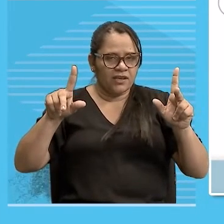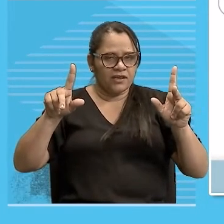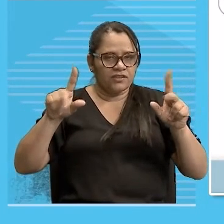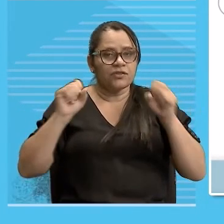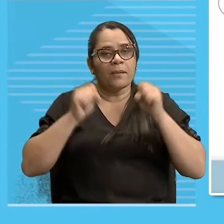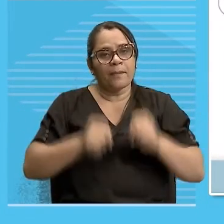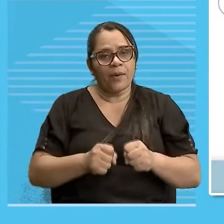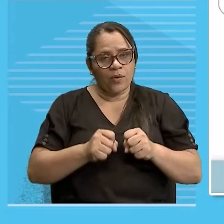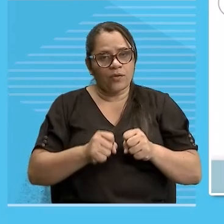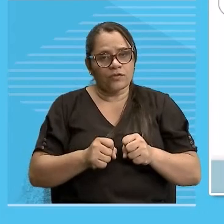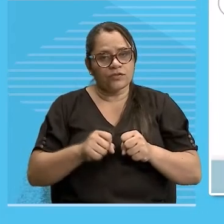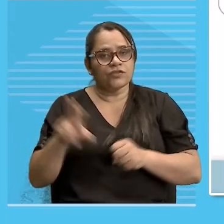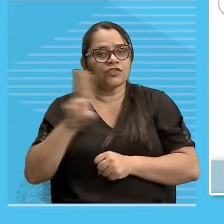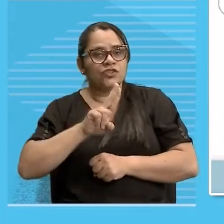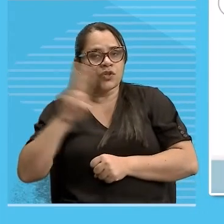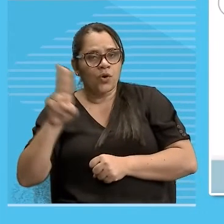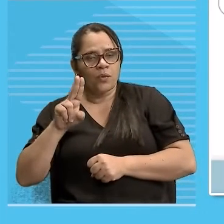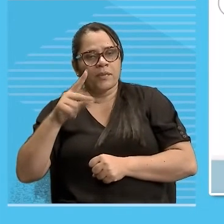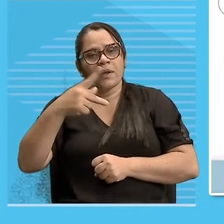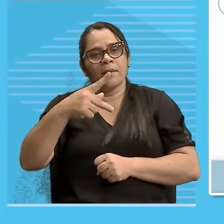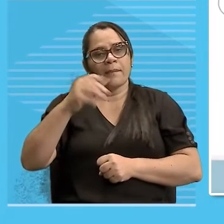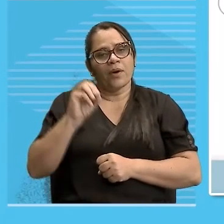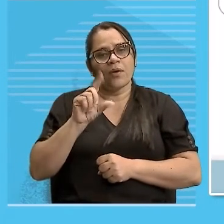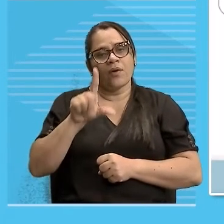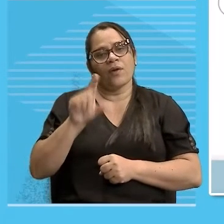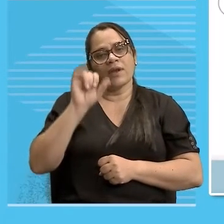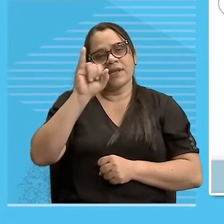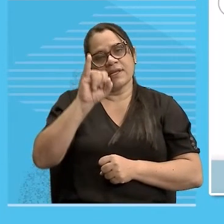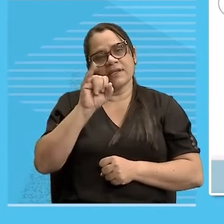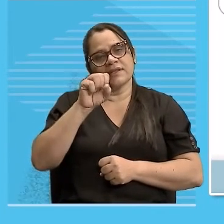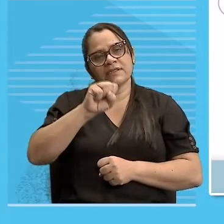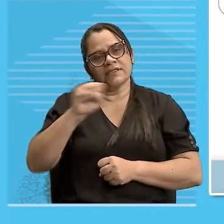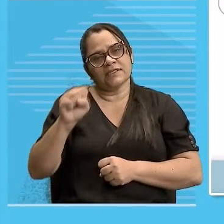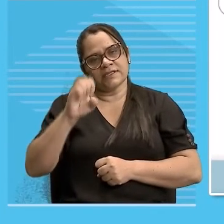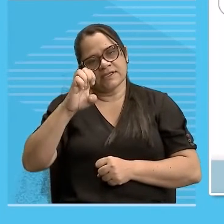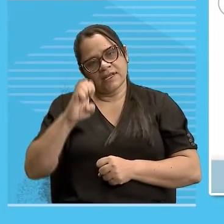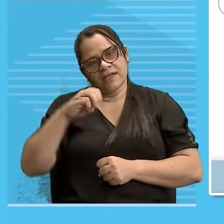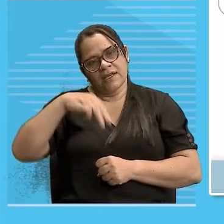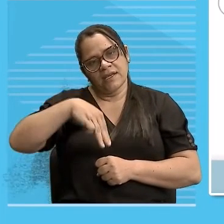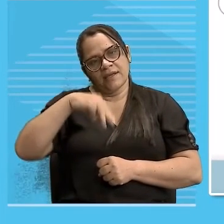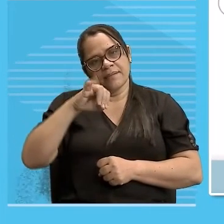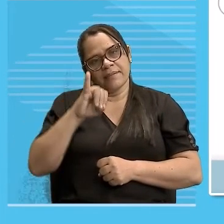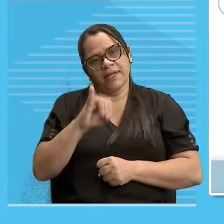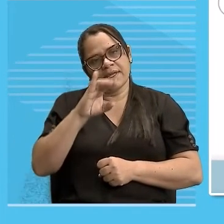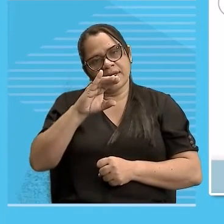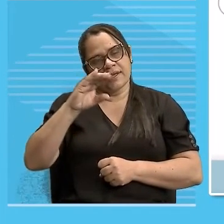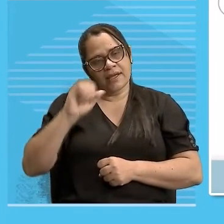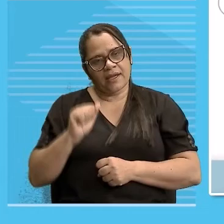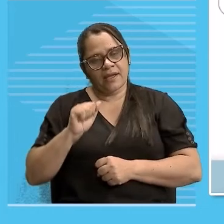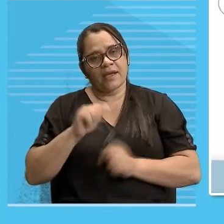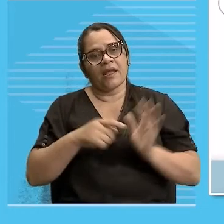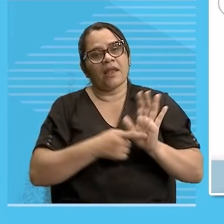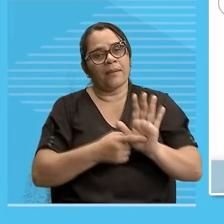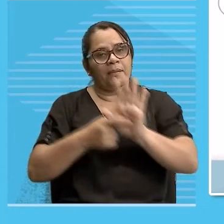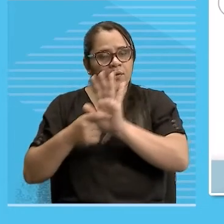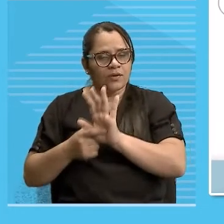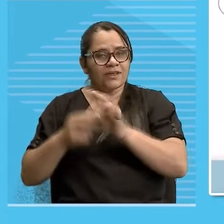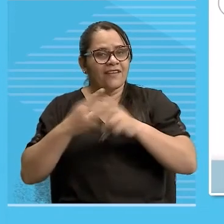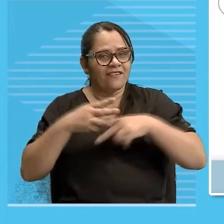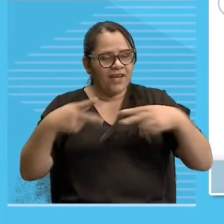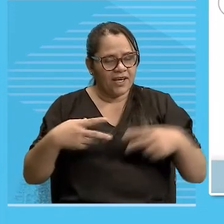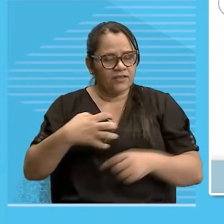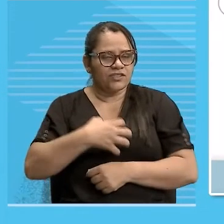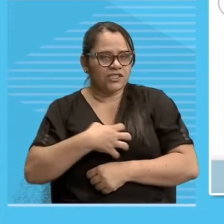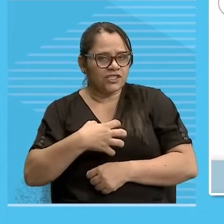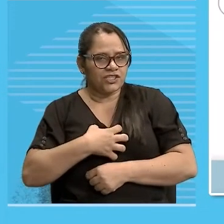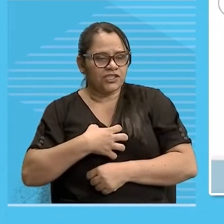pode chamá-la de polissêmica. Sema de sentido e poli de vários. Ou seja, ela vai apresentar vários sentidos.